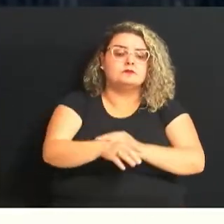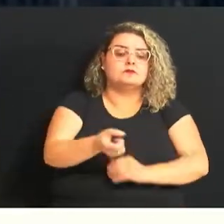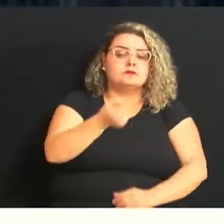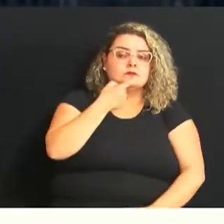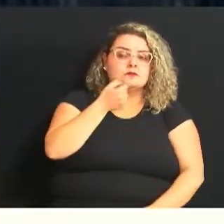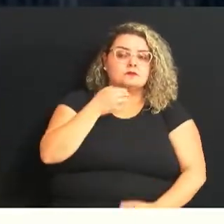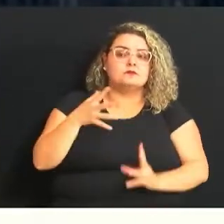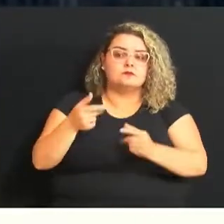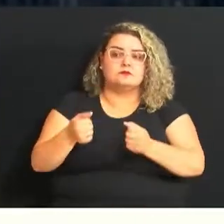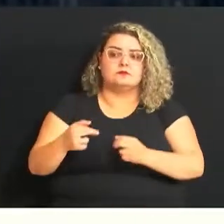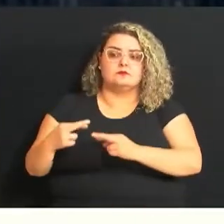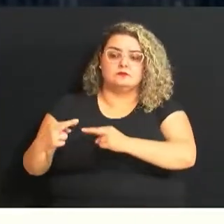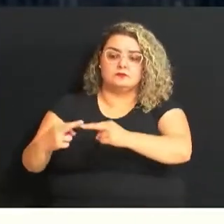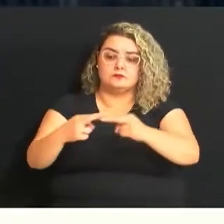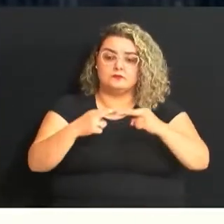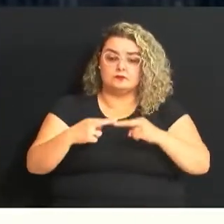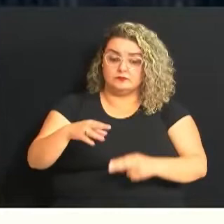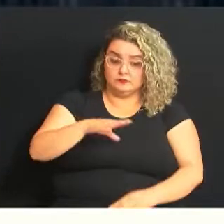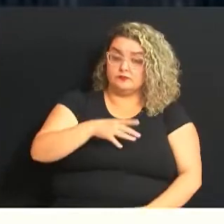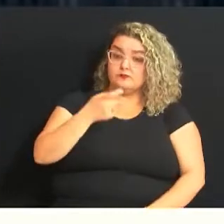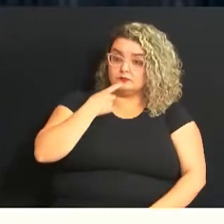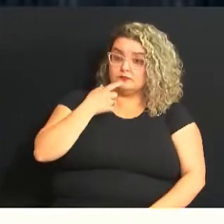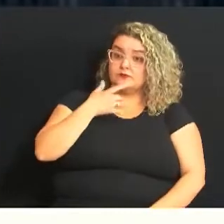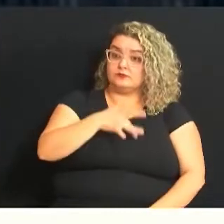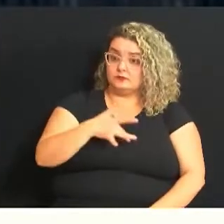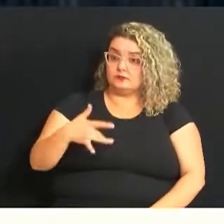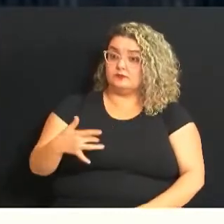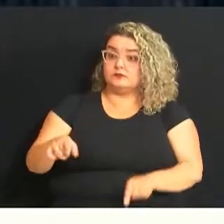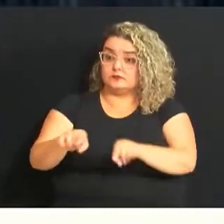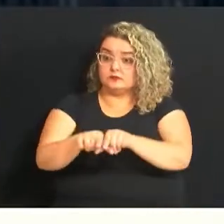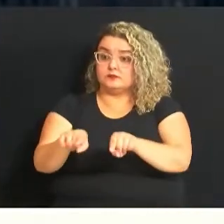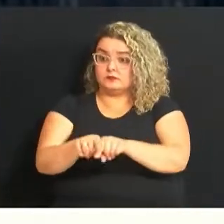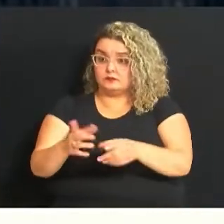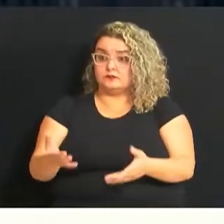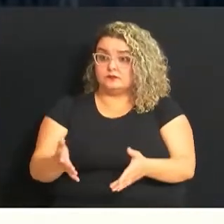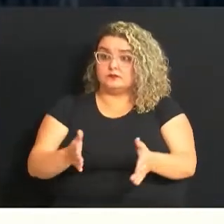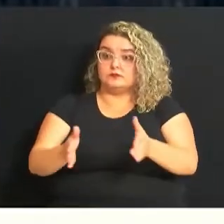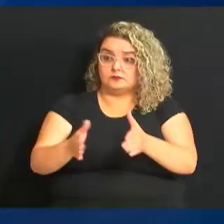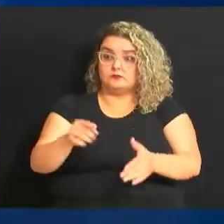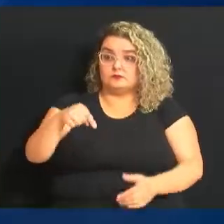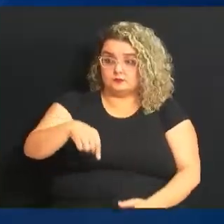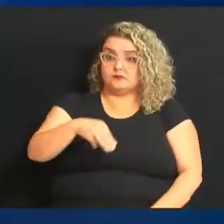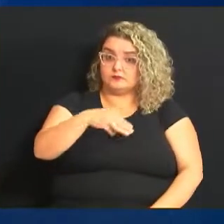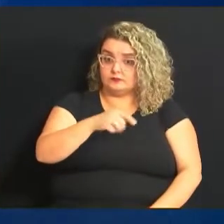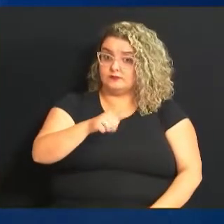antes, para atender essa criança e cessar essa violação, é muito importante.